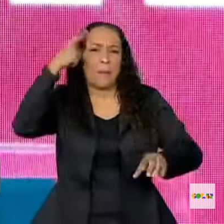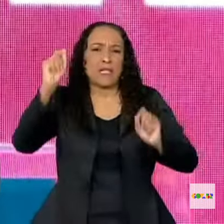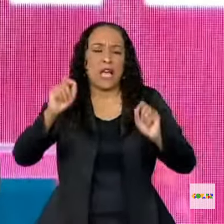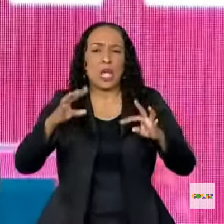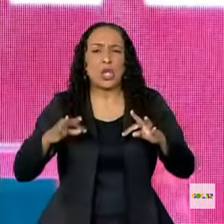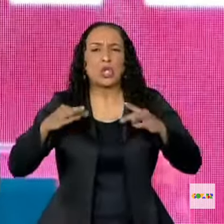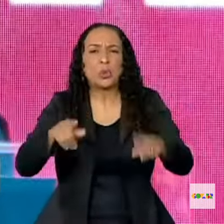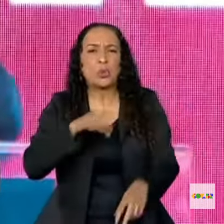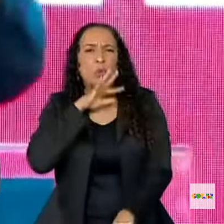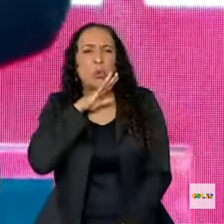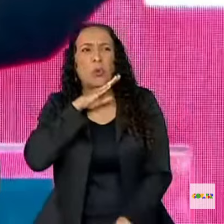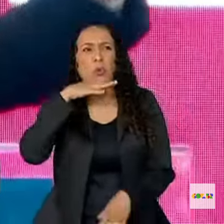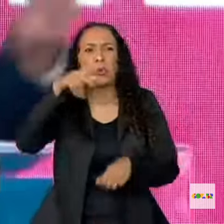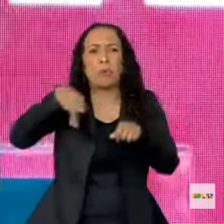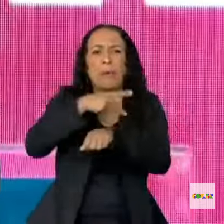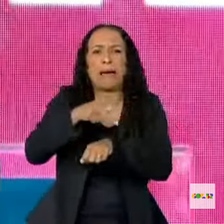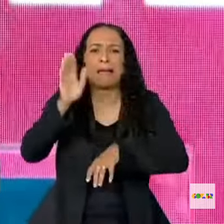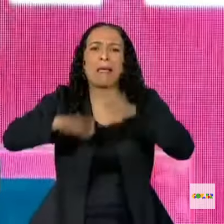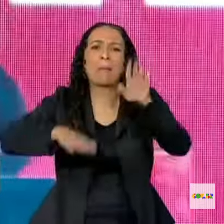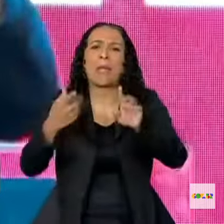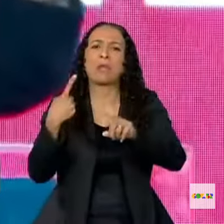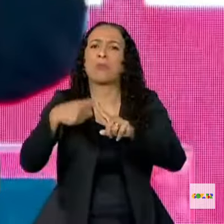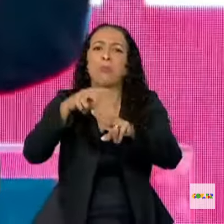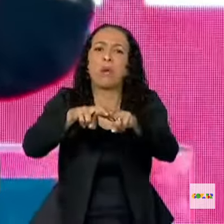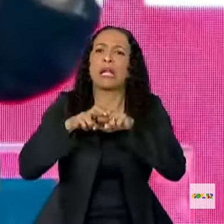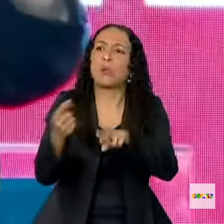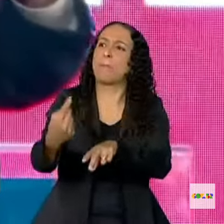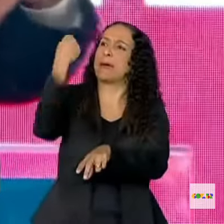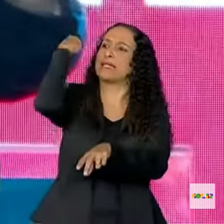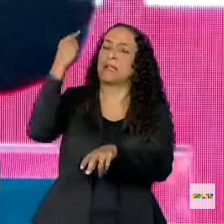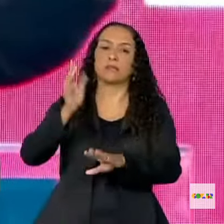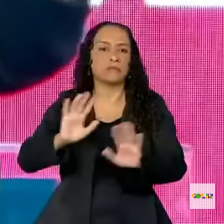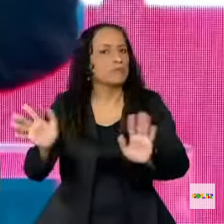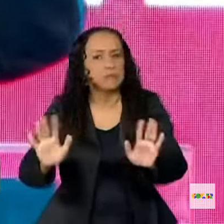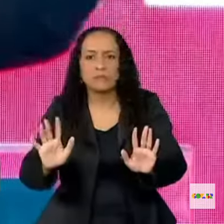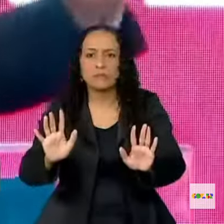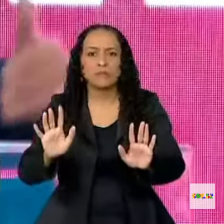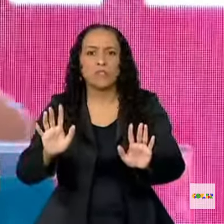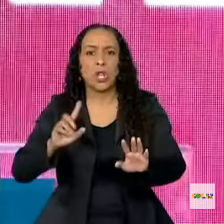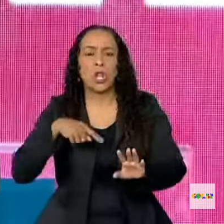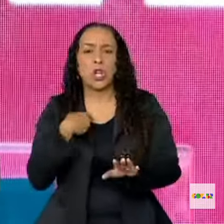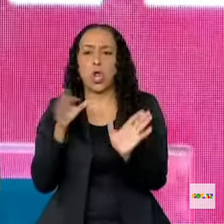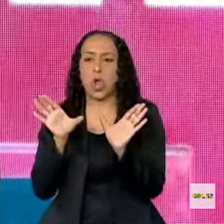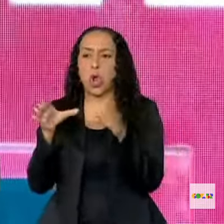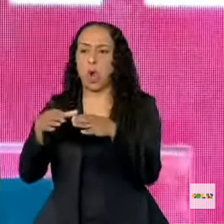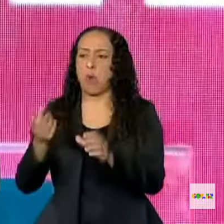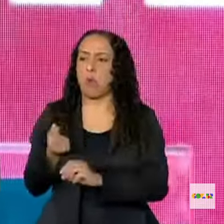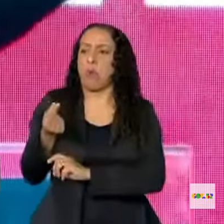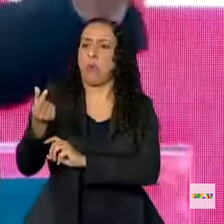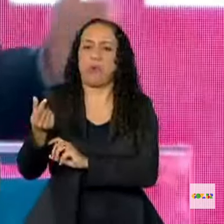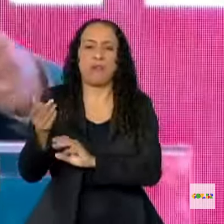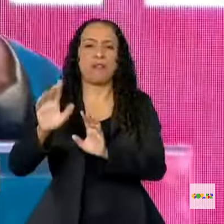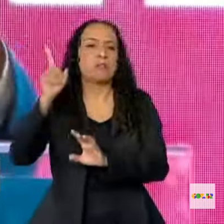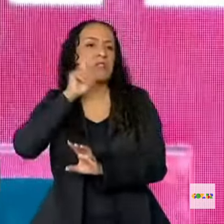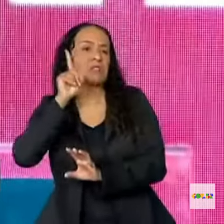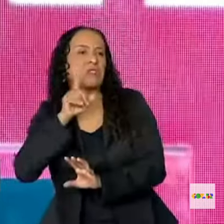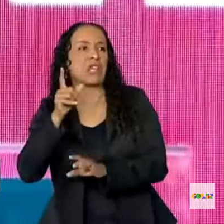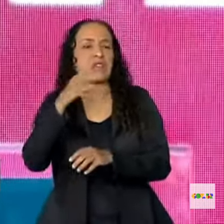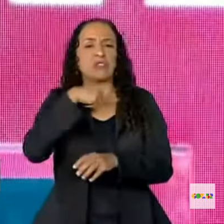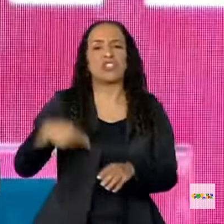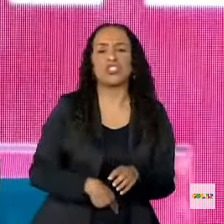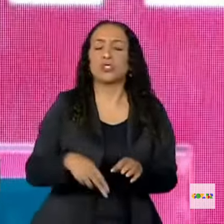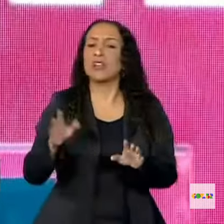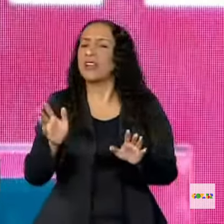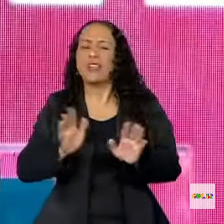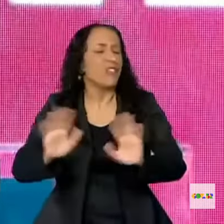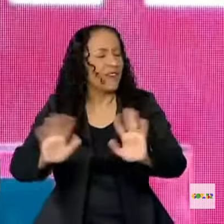tudo que é ruim no nosso país depende do passado ou depende sabe da nossa Elite ou depende da elite dos Estados Unidos ou da China